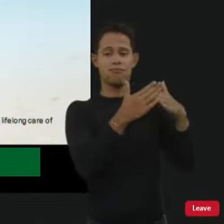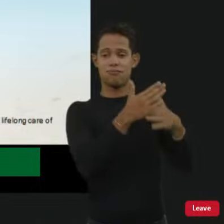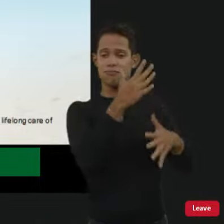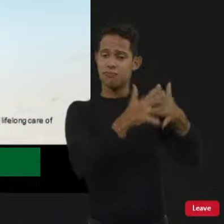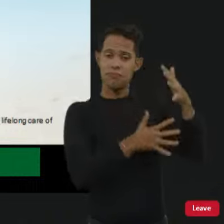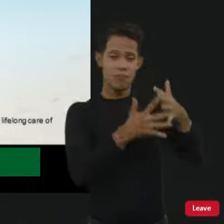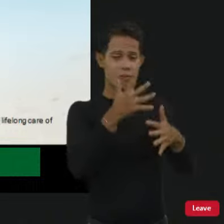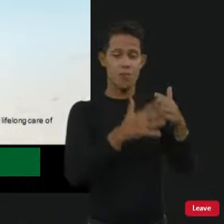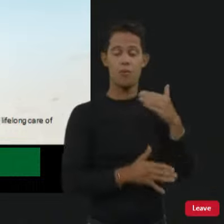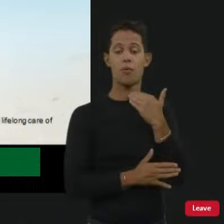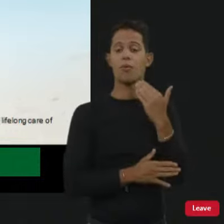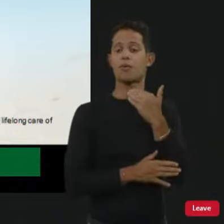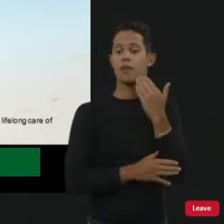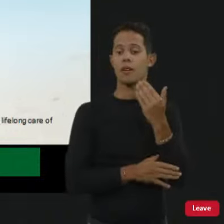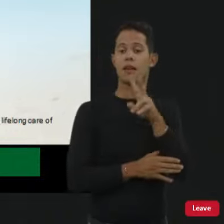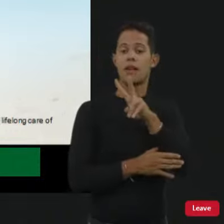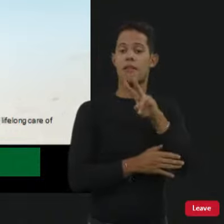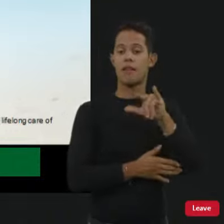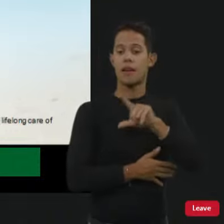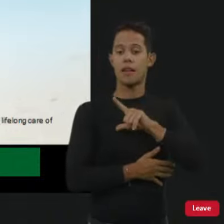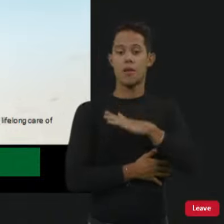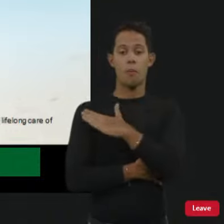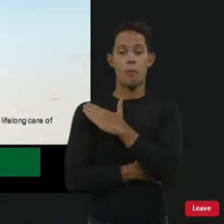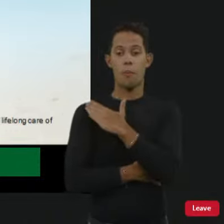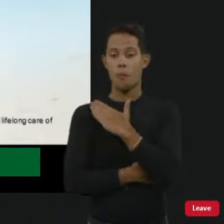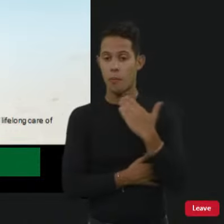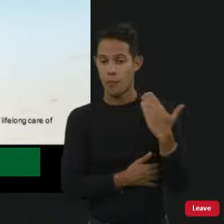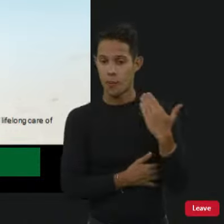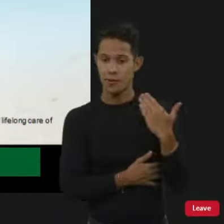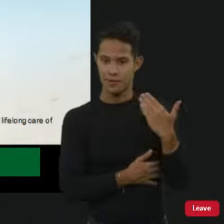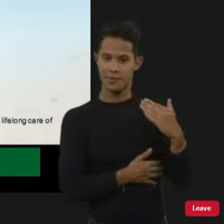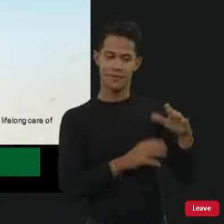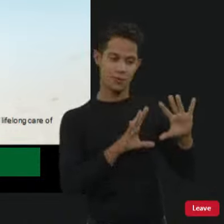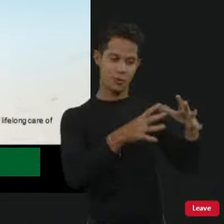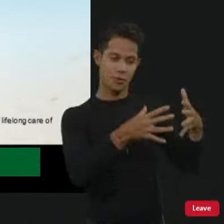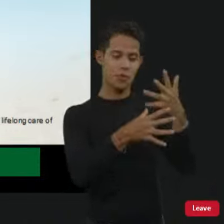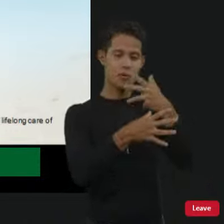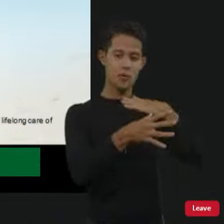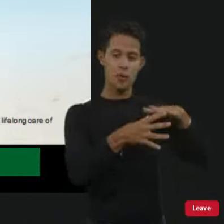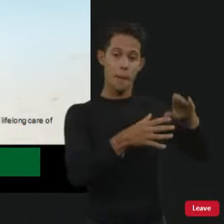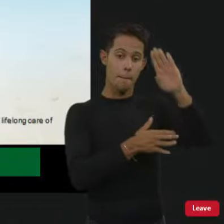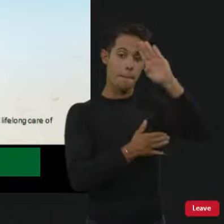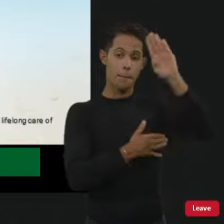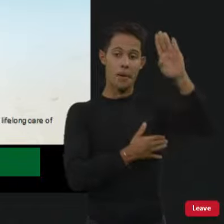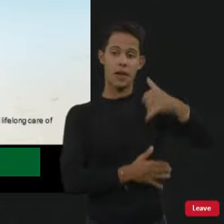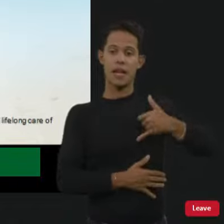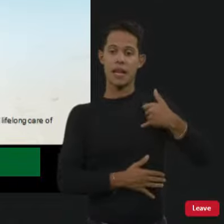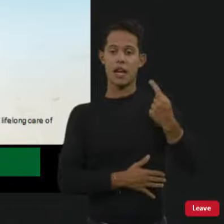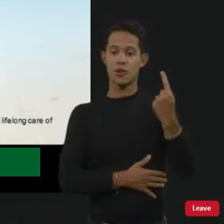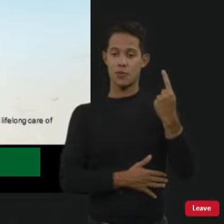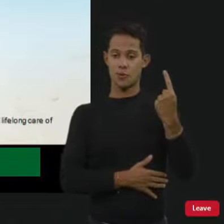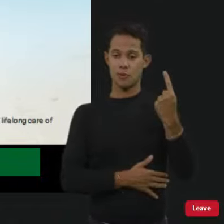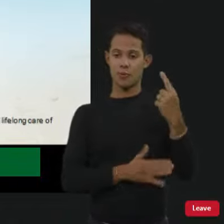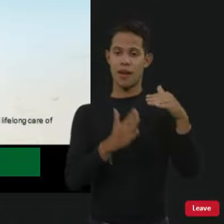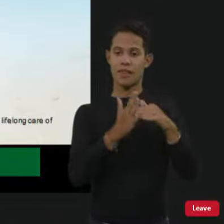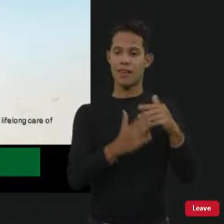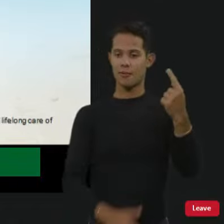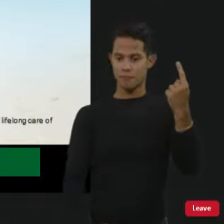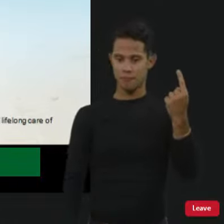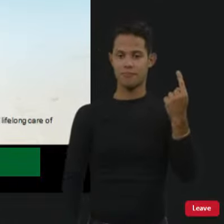eu posso ter morte súbita nessas crianças, principalmente no 1º ano de vida. E